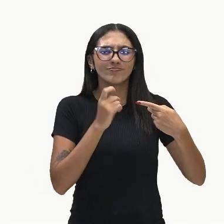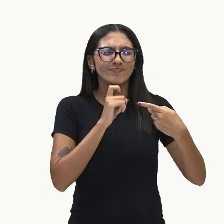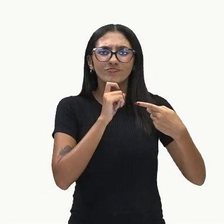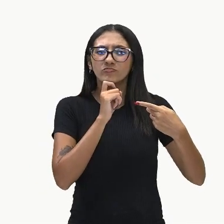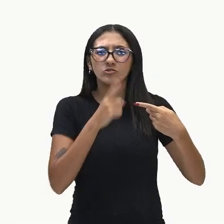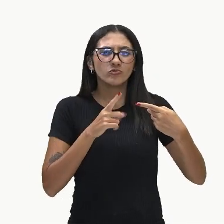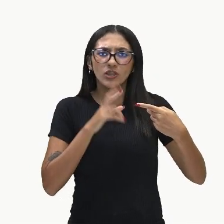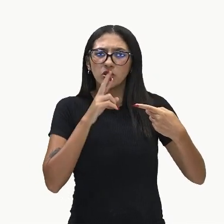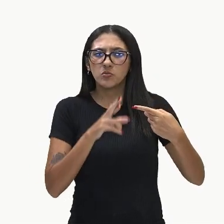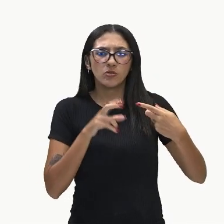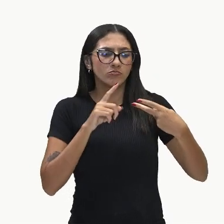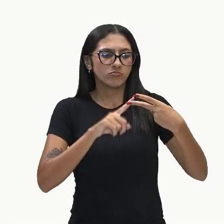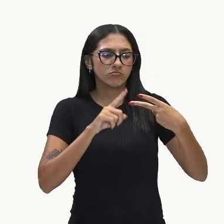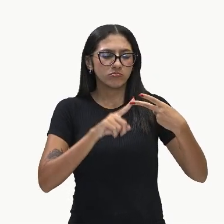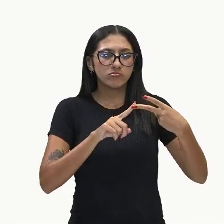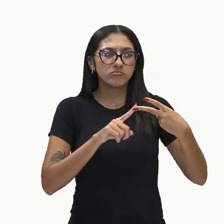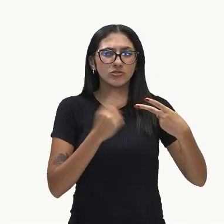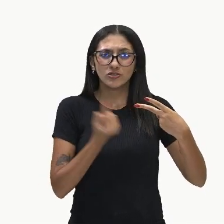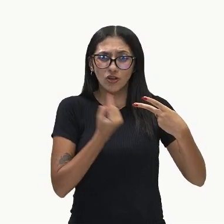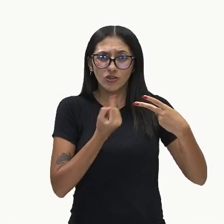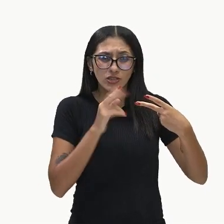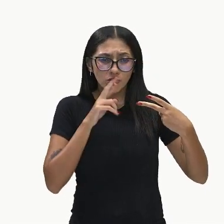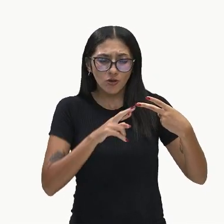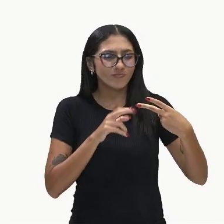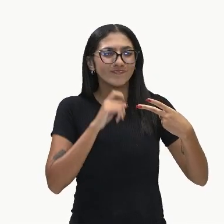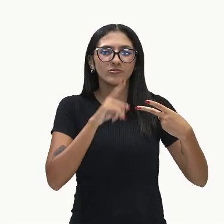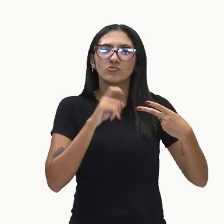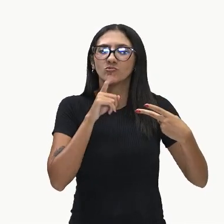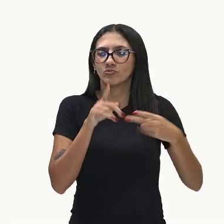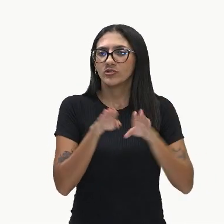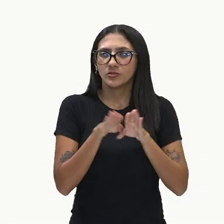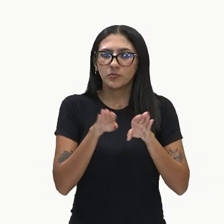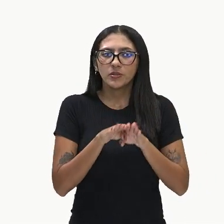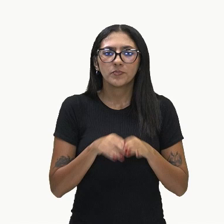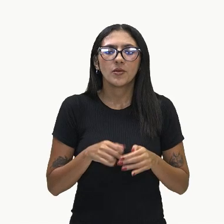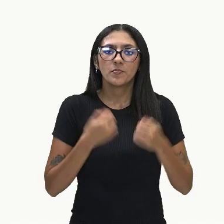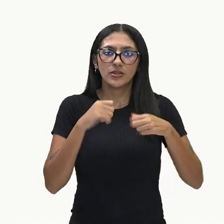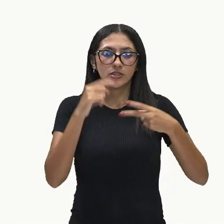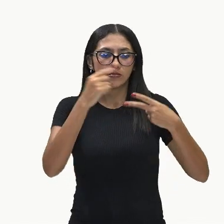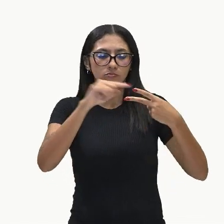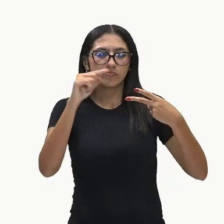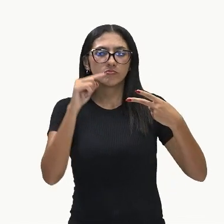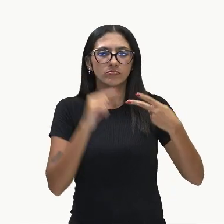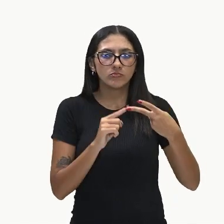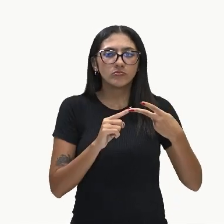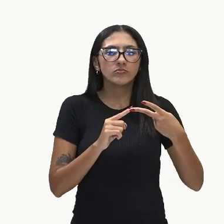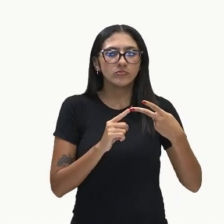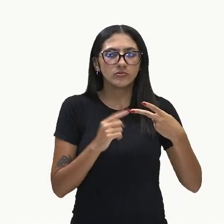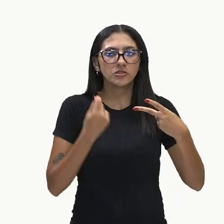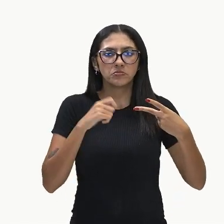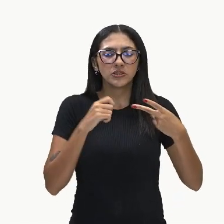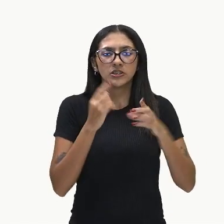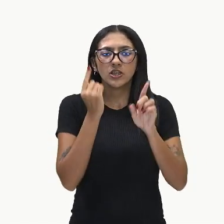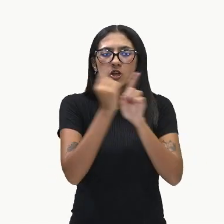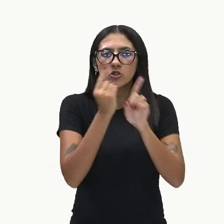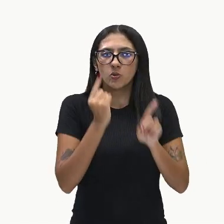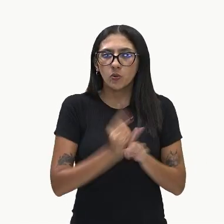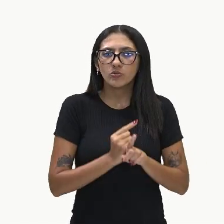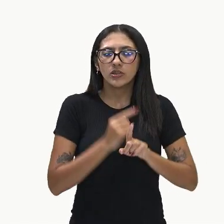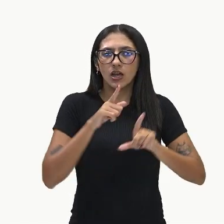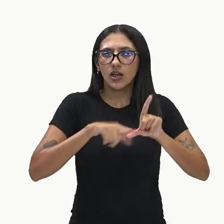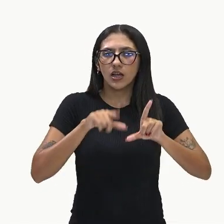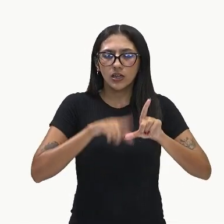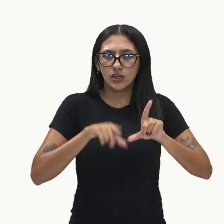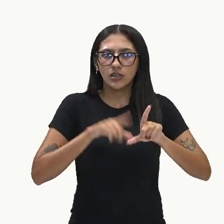pegar somente essa, eu também não consigo resolver. Tá bom? Por quê? Porque eu tenho duas incógnitas, eu não vou ter como